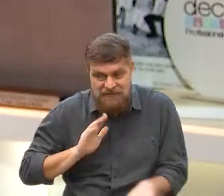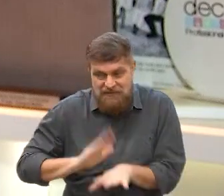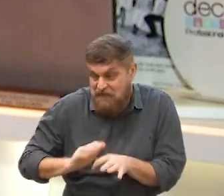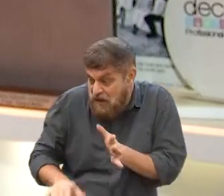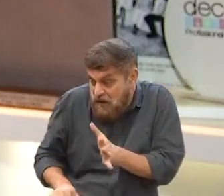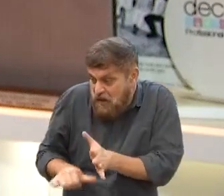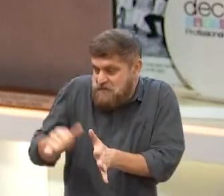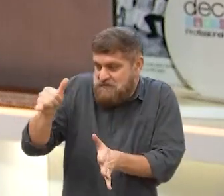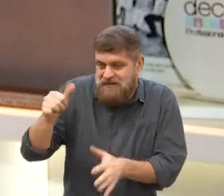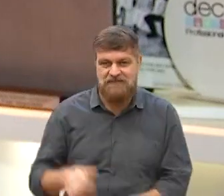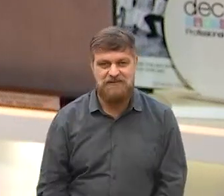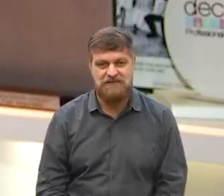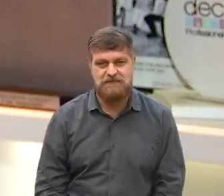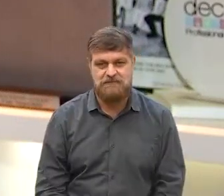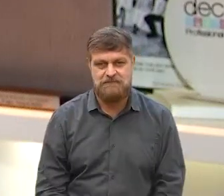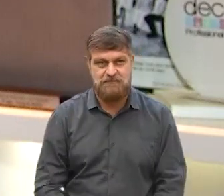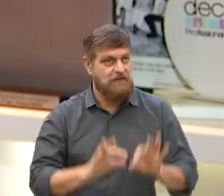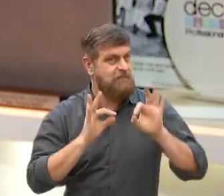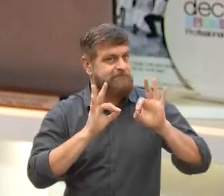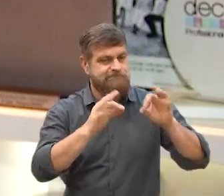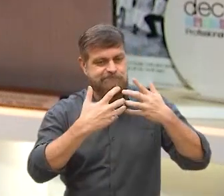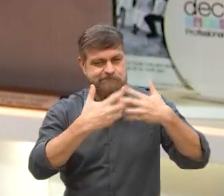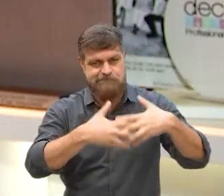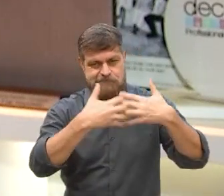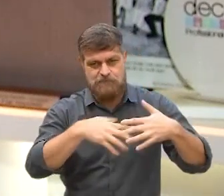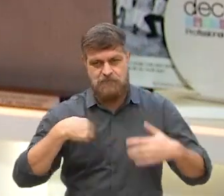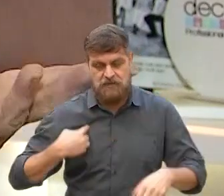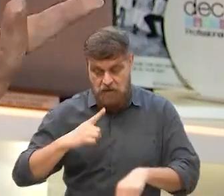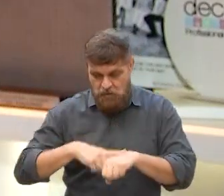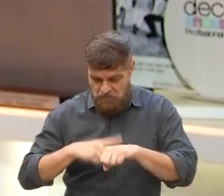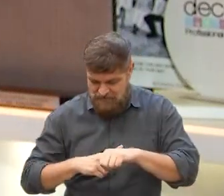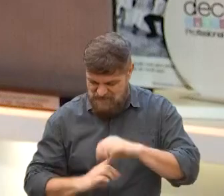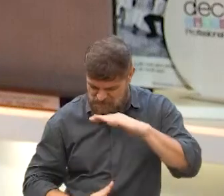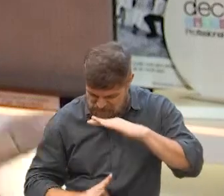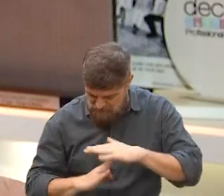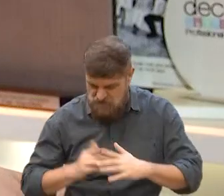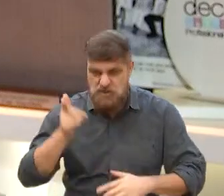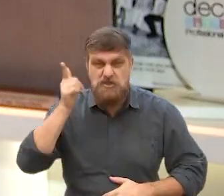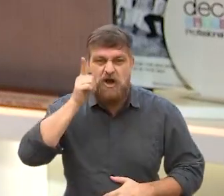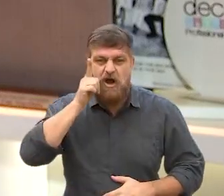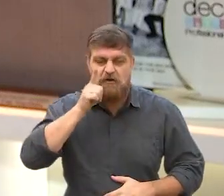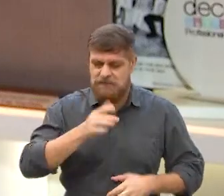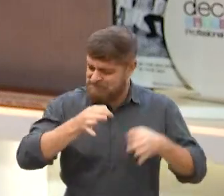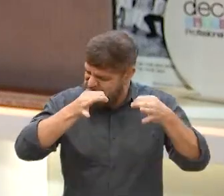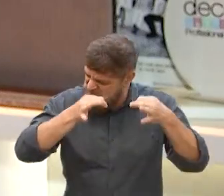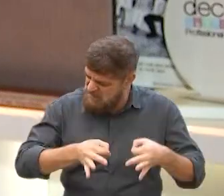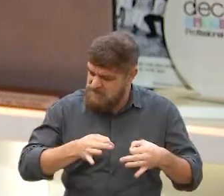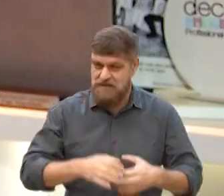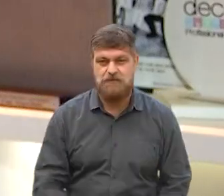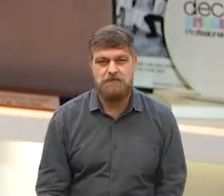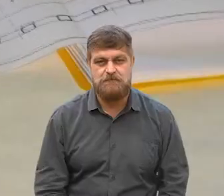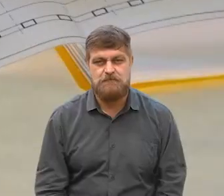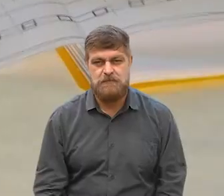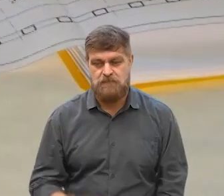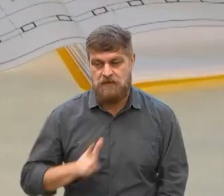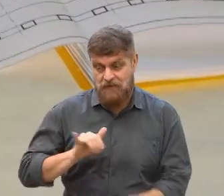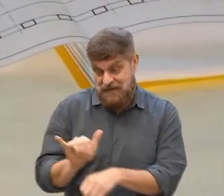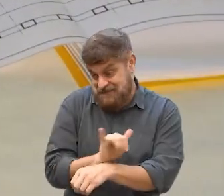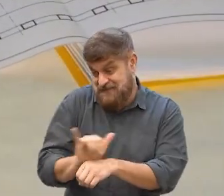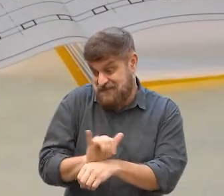Administrar uma obra, fazer um acompanhamento técnico. Uma pesquisa realizada pelo SASP-Sebrae São Paulo